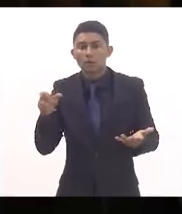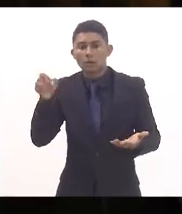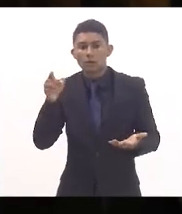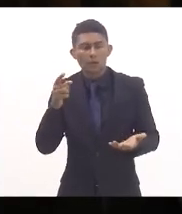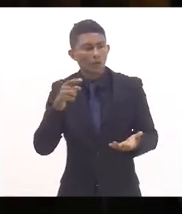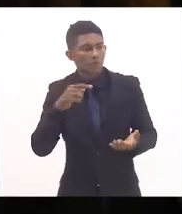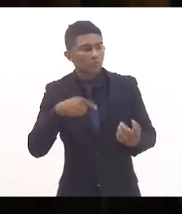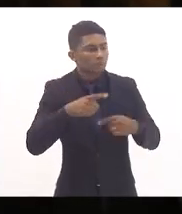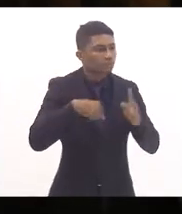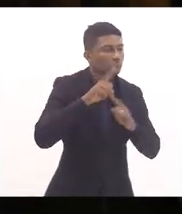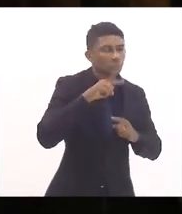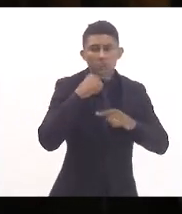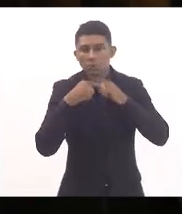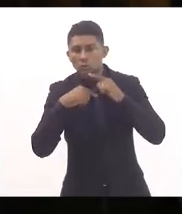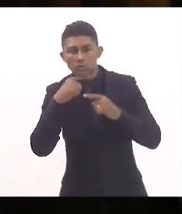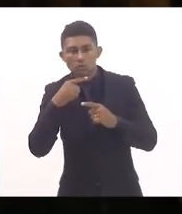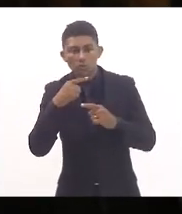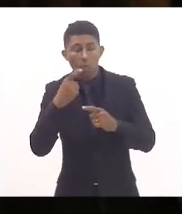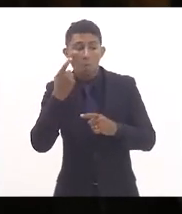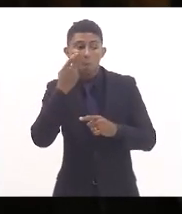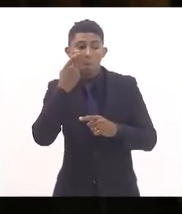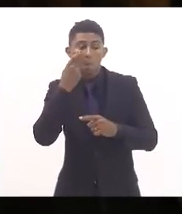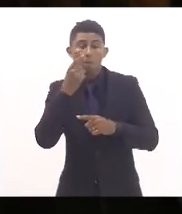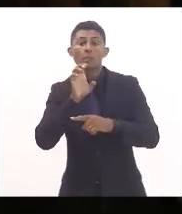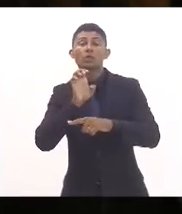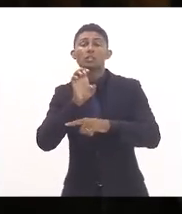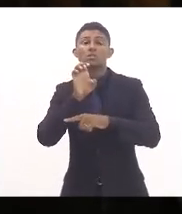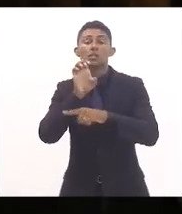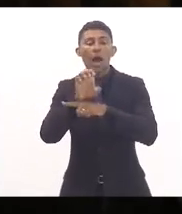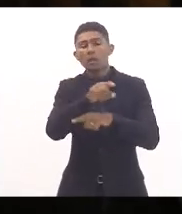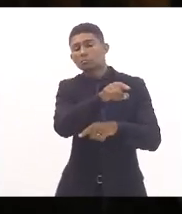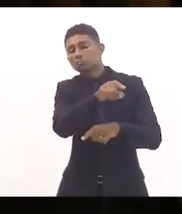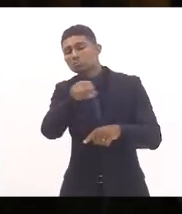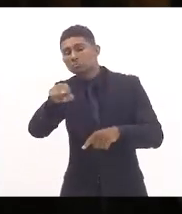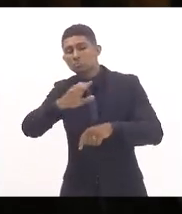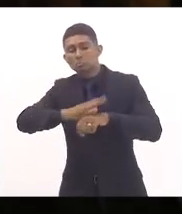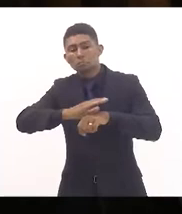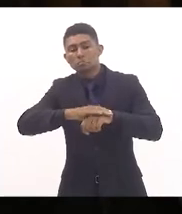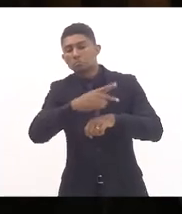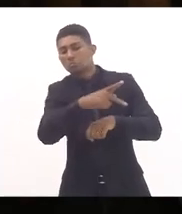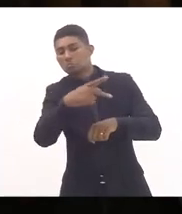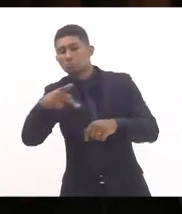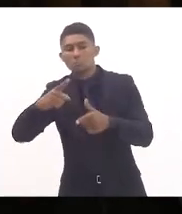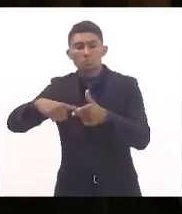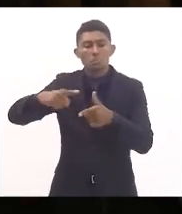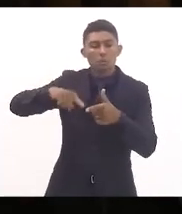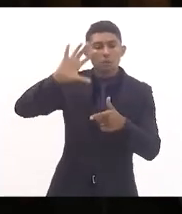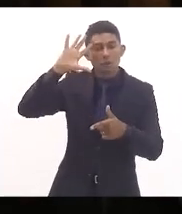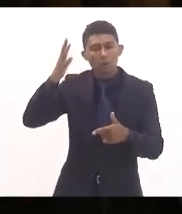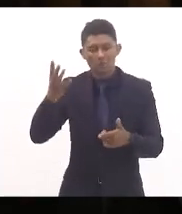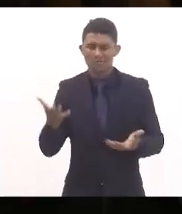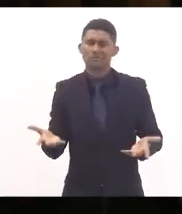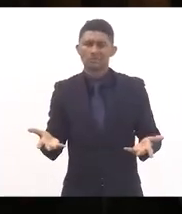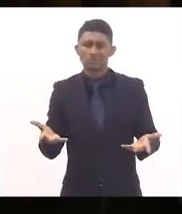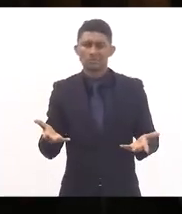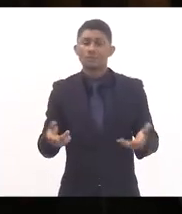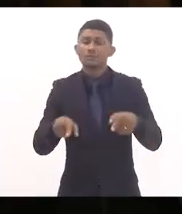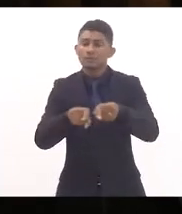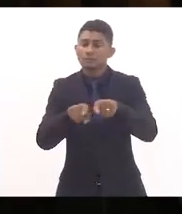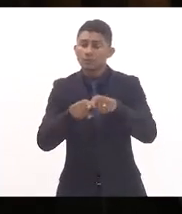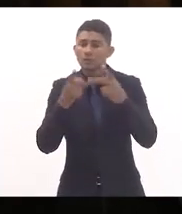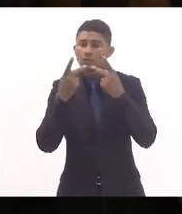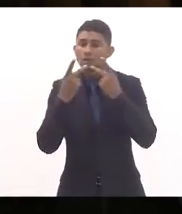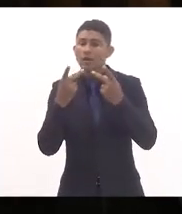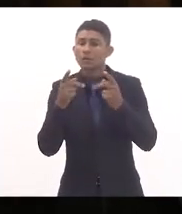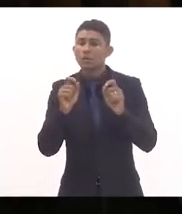os estados a solução do problema. E ainda diz o seguinte, eu posso até